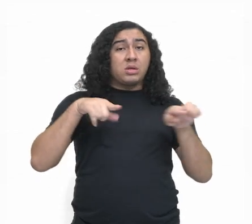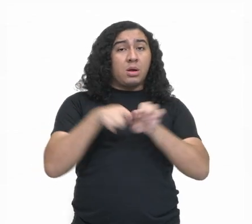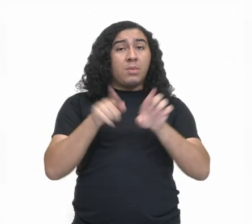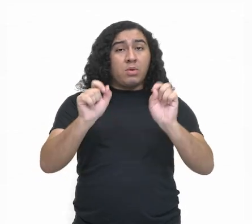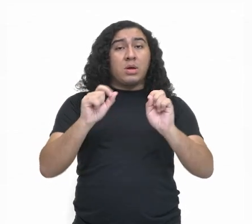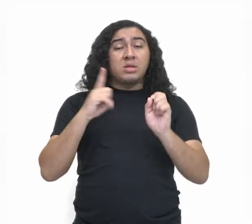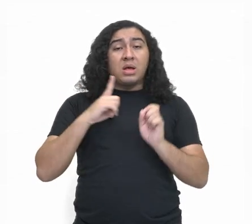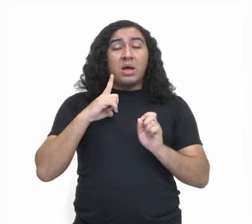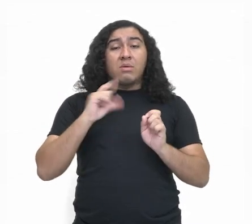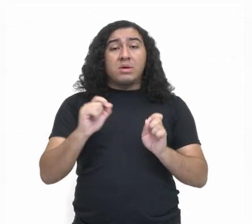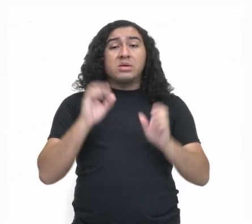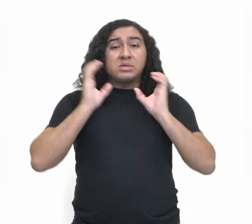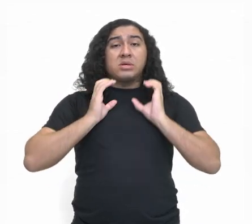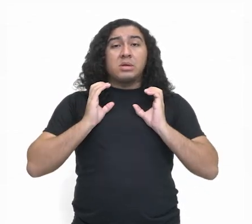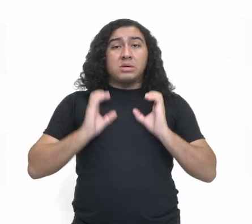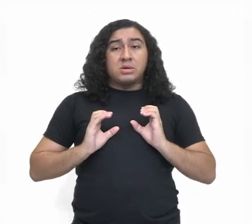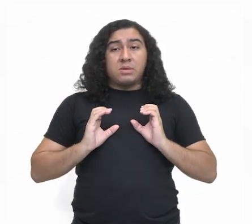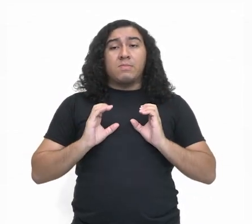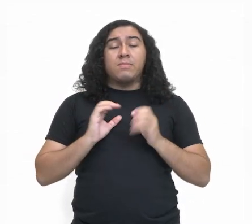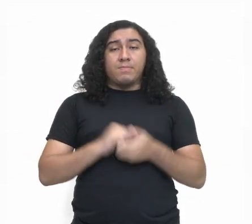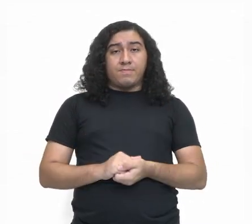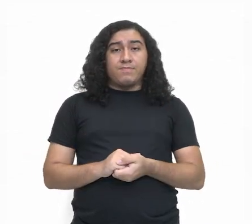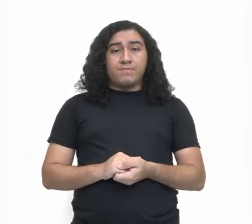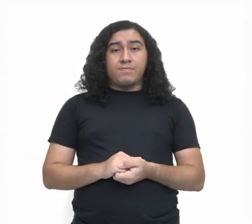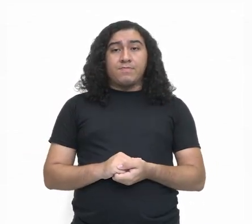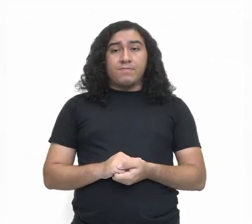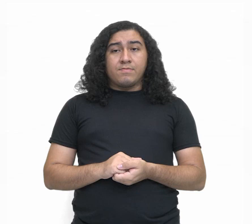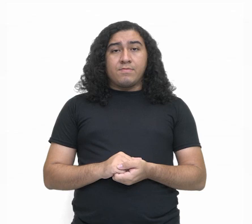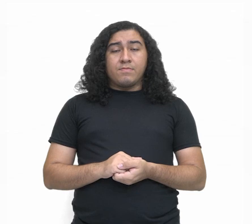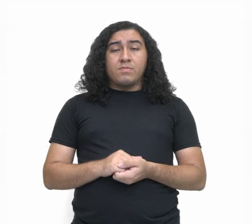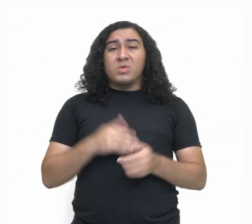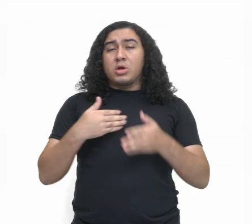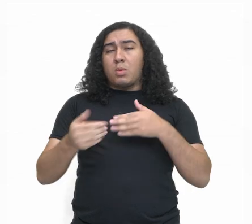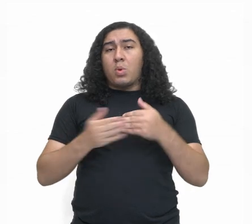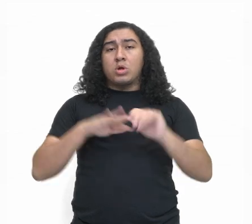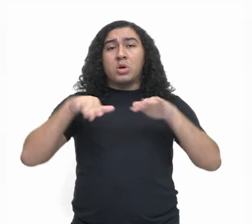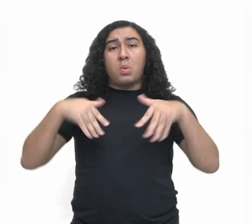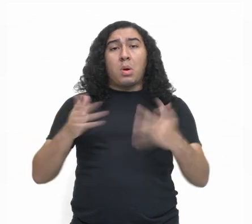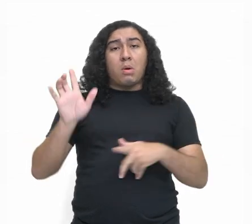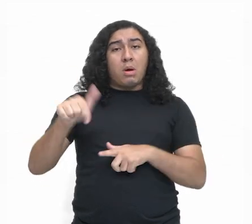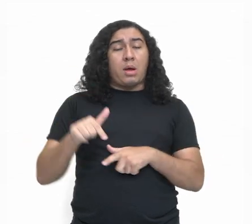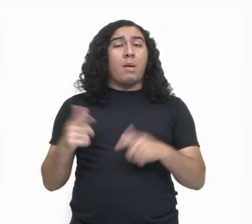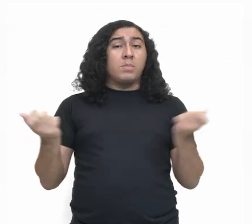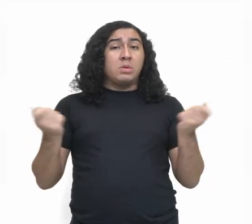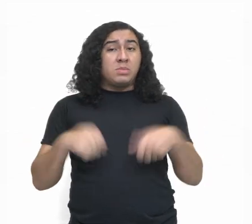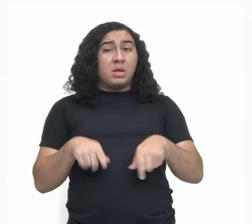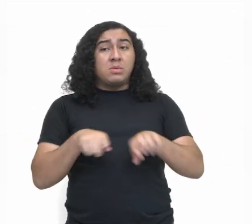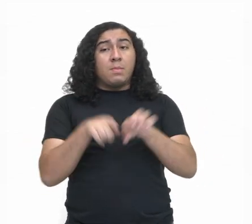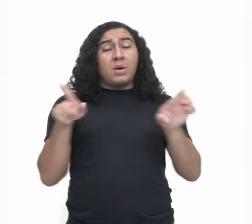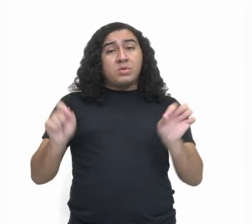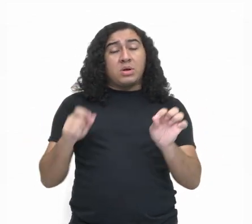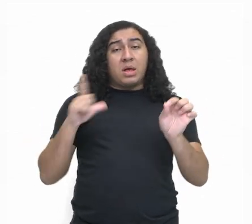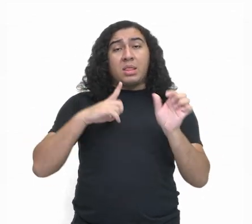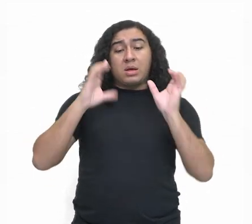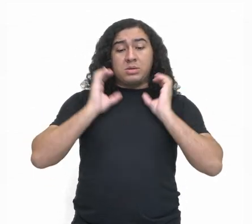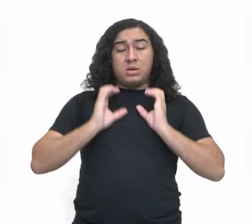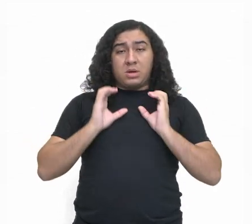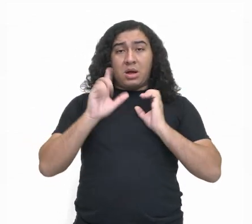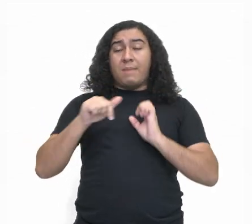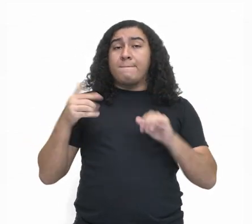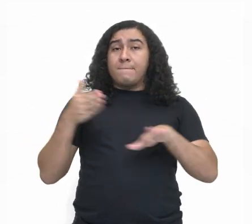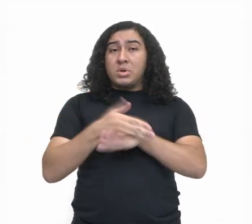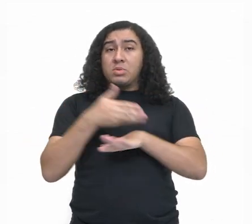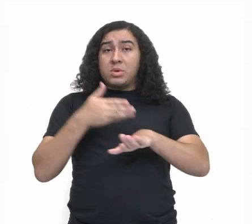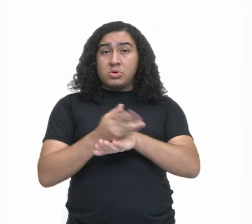da cidadania. Aqui, pessoal, não importa aí qual vai ser o meio, mas a cidadania é a